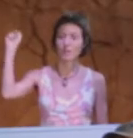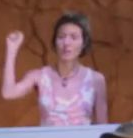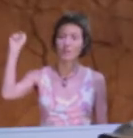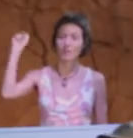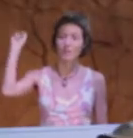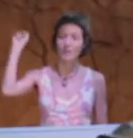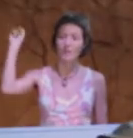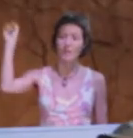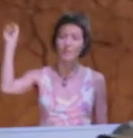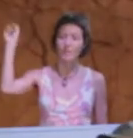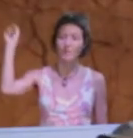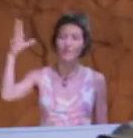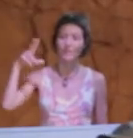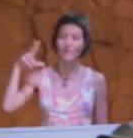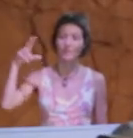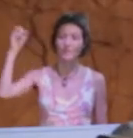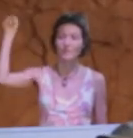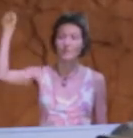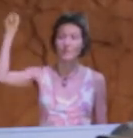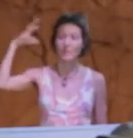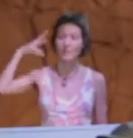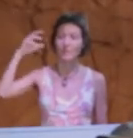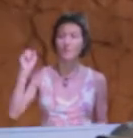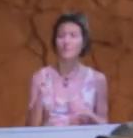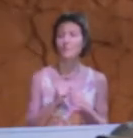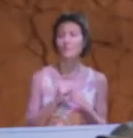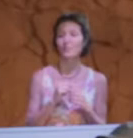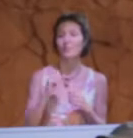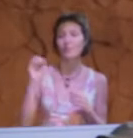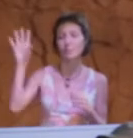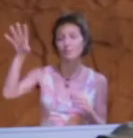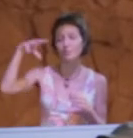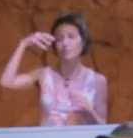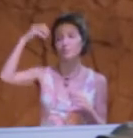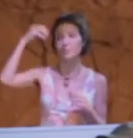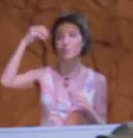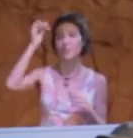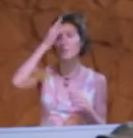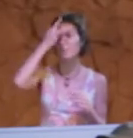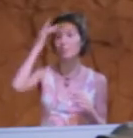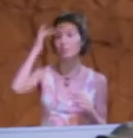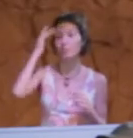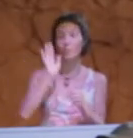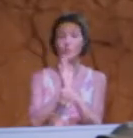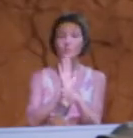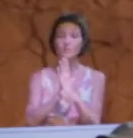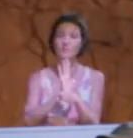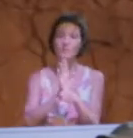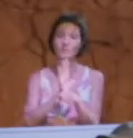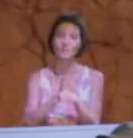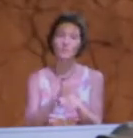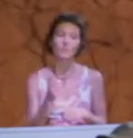inspirei na personagem Raquel, que eu tive as mesmas sonhos que ela, de ter aquela